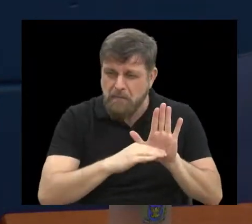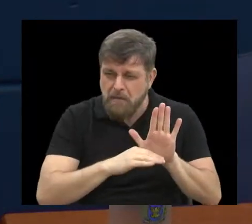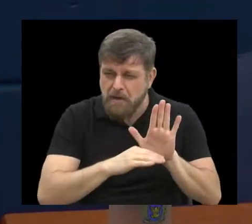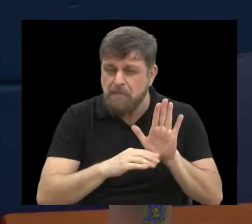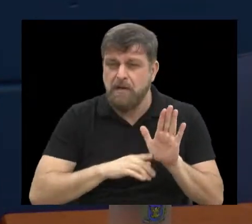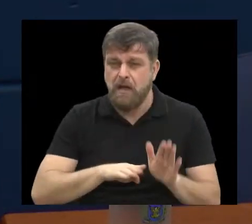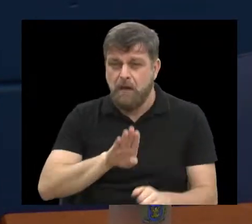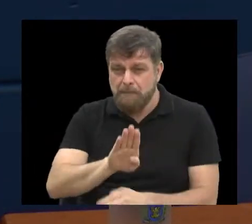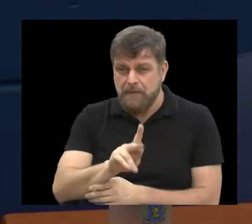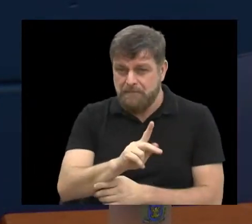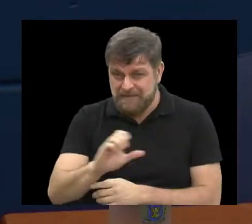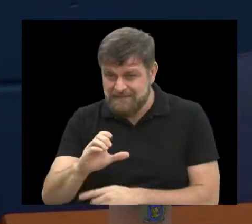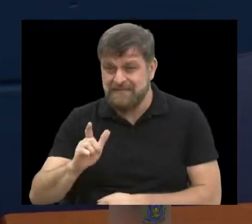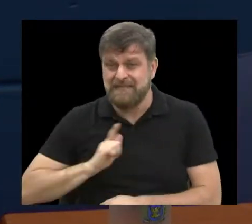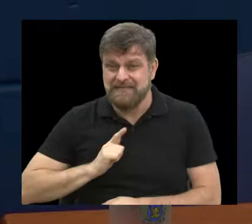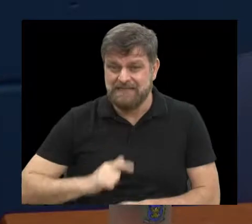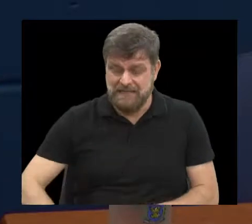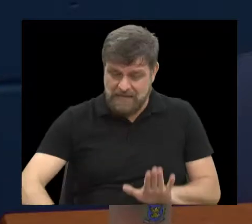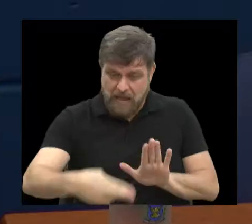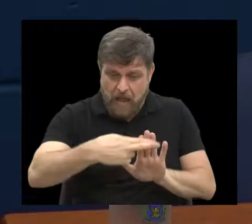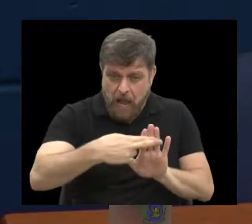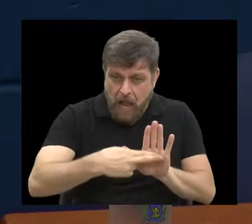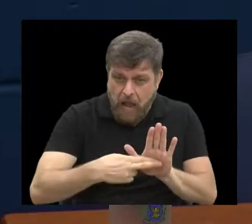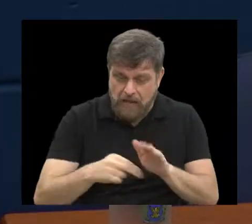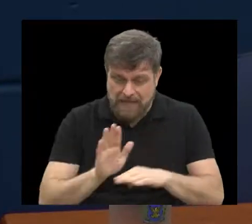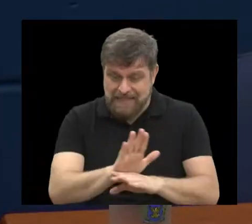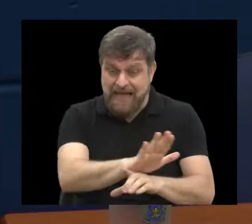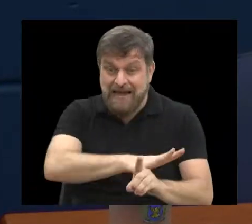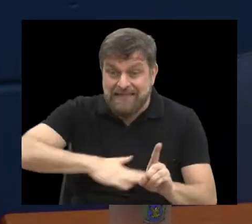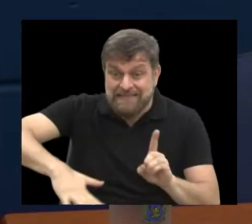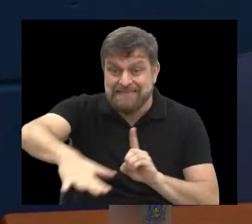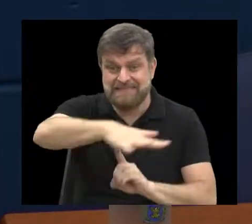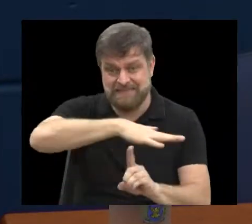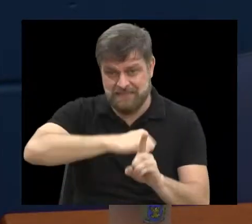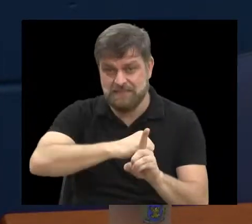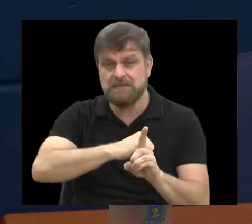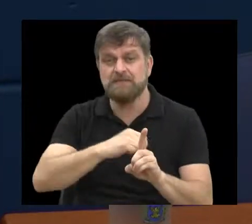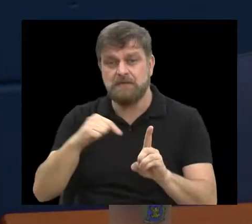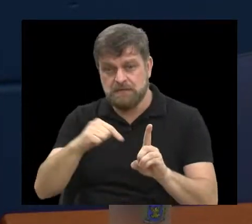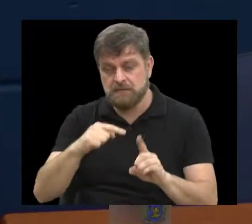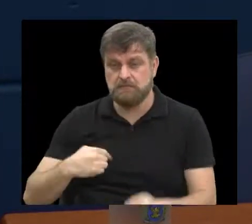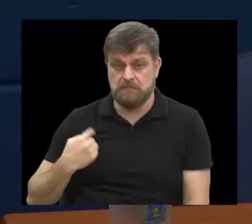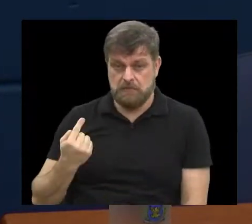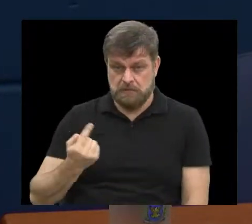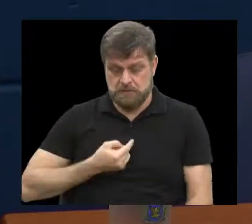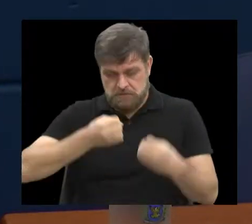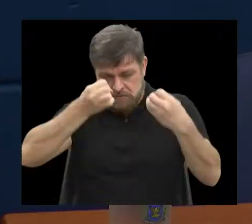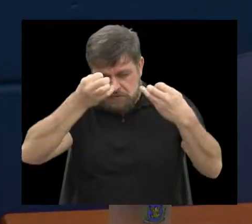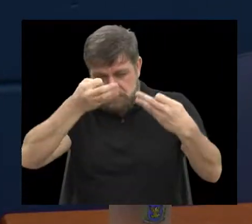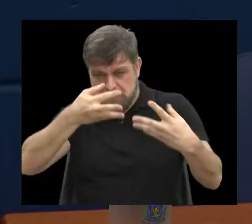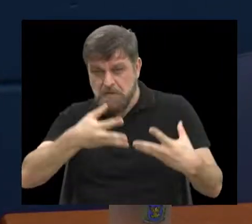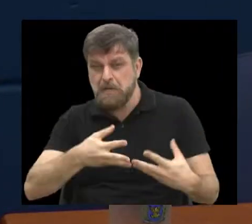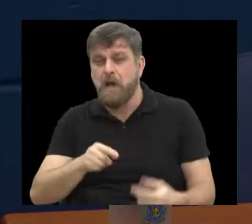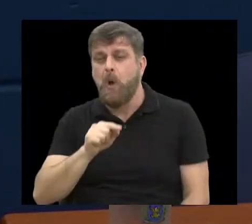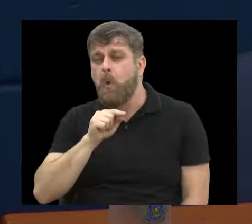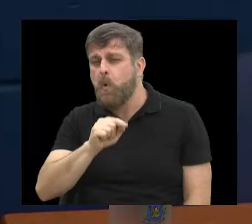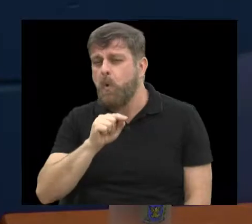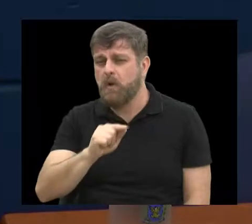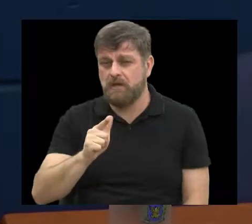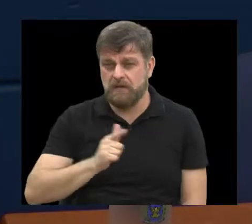esse benefício, que é a Lei Orgânica da Assistência Social. Então, só para a gente situar aí aonde que